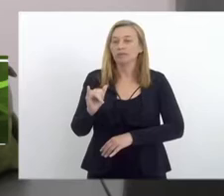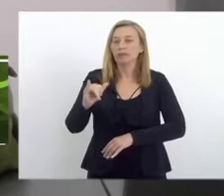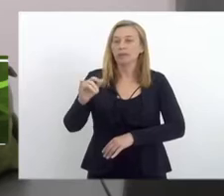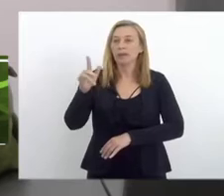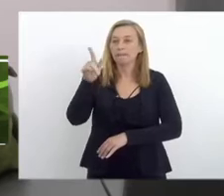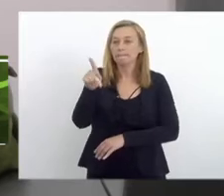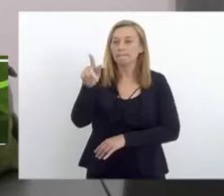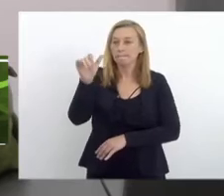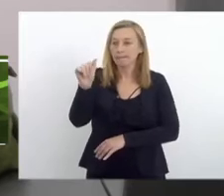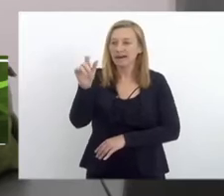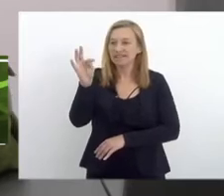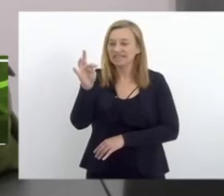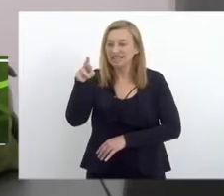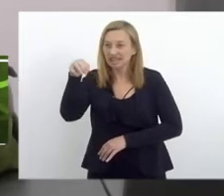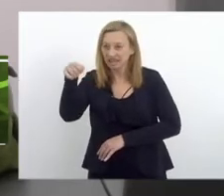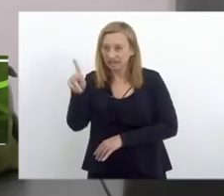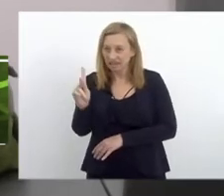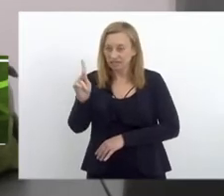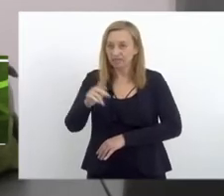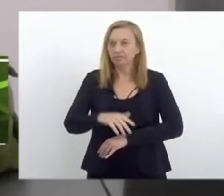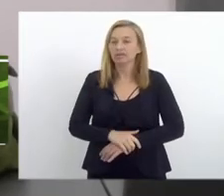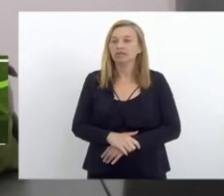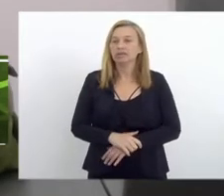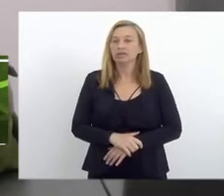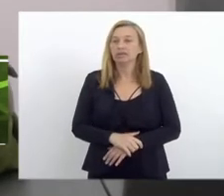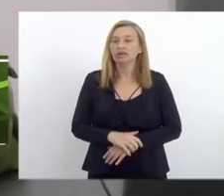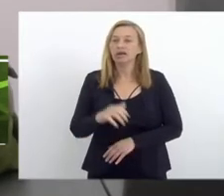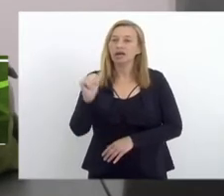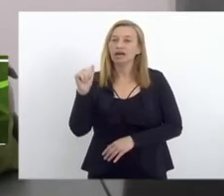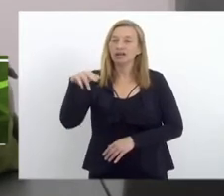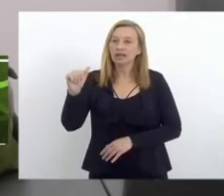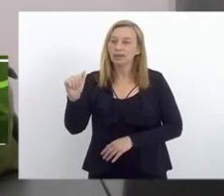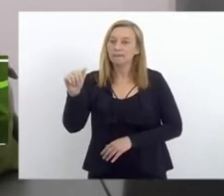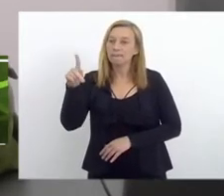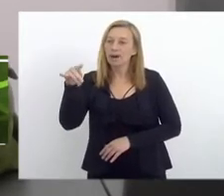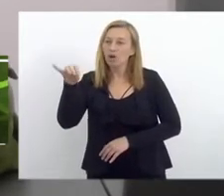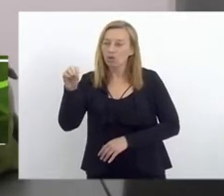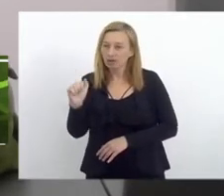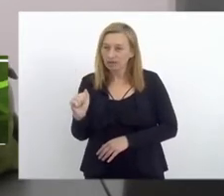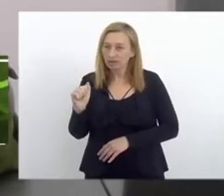e Serviços, OfficeWare. Ana Paula Lopes.